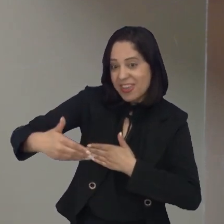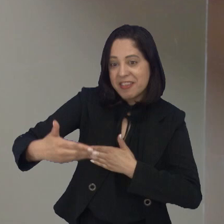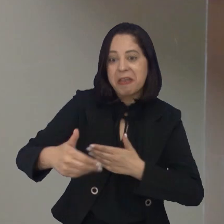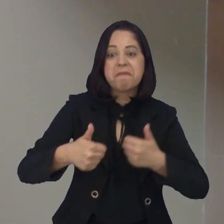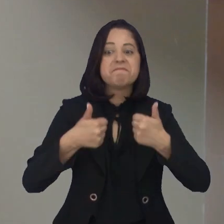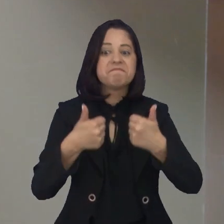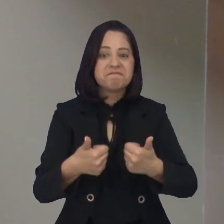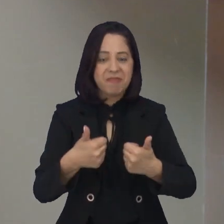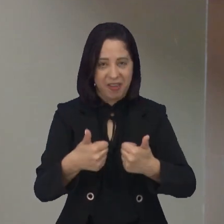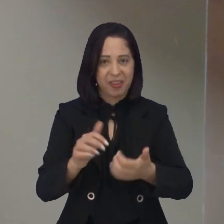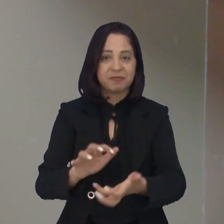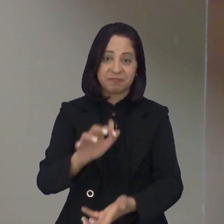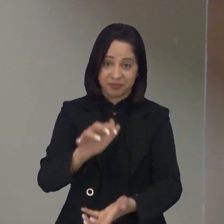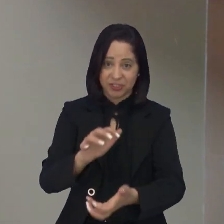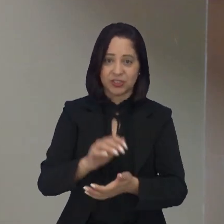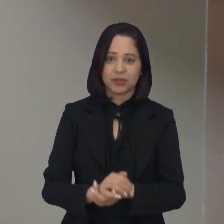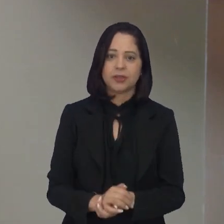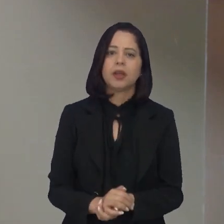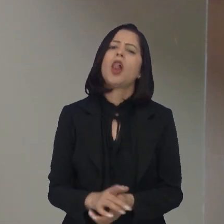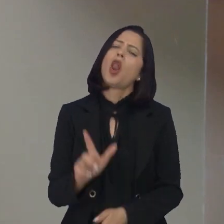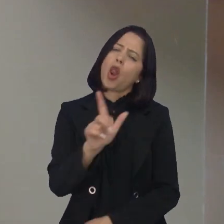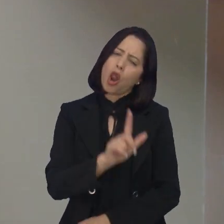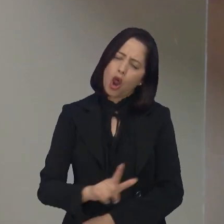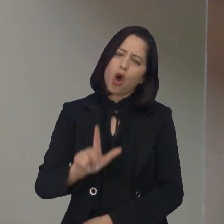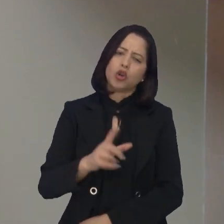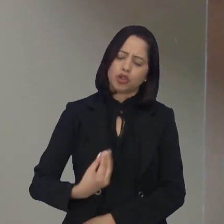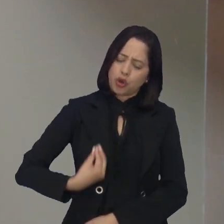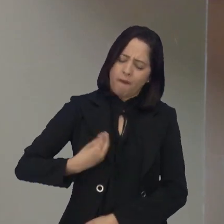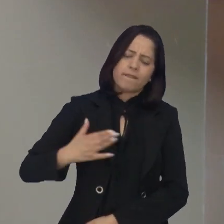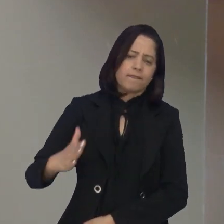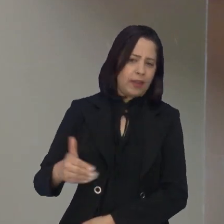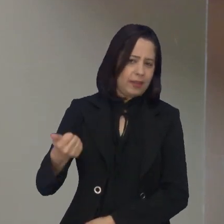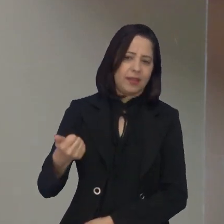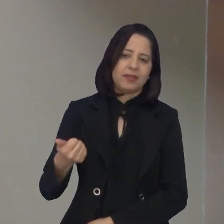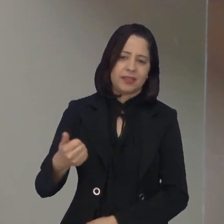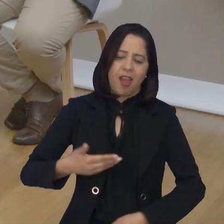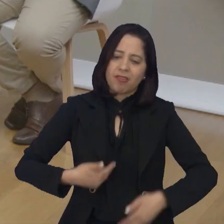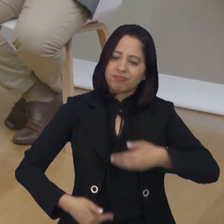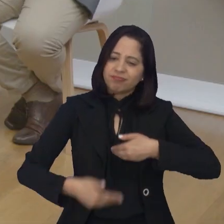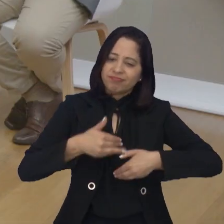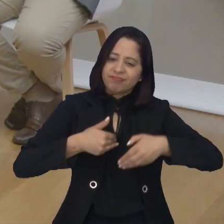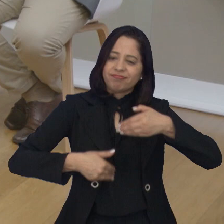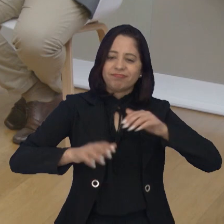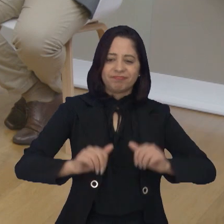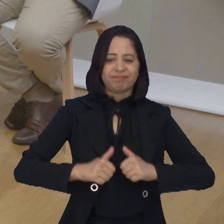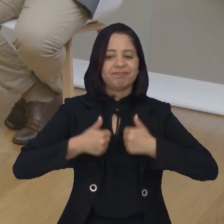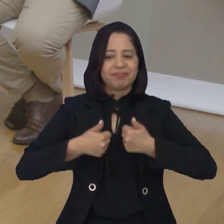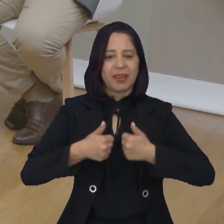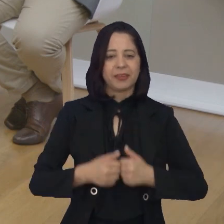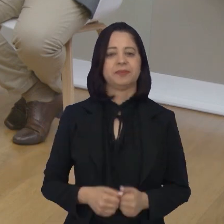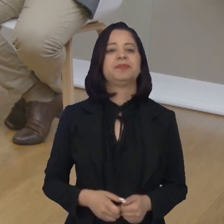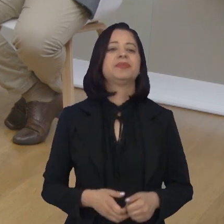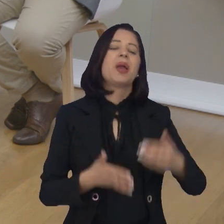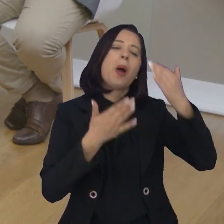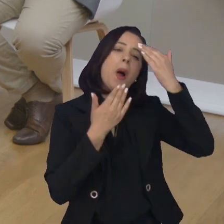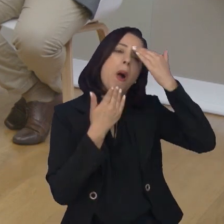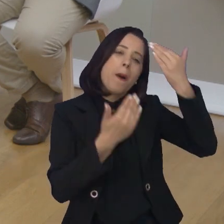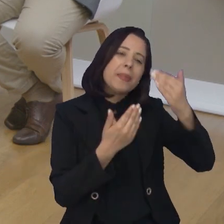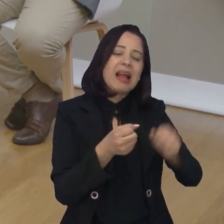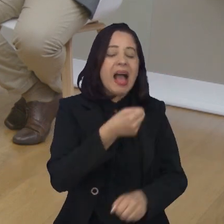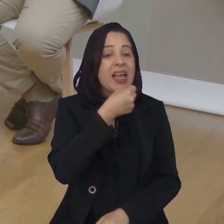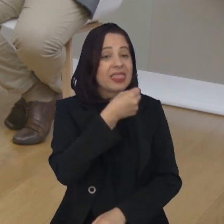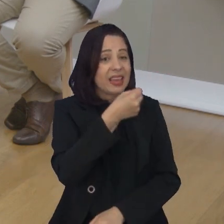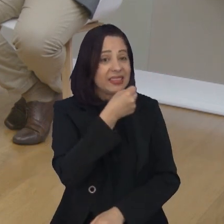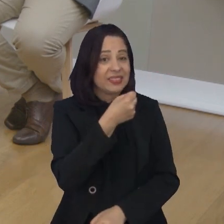longevidade. E claro, né, gente, com qualidade de vida e muito bem-estar. Doutor Flávio, muito obrigada pela participação, obrigado.